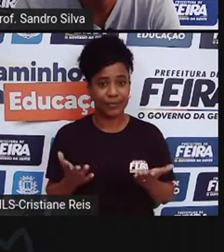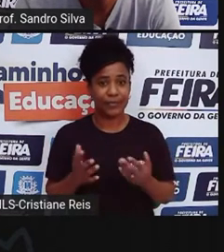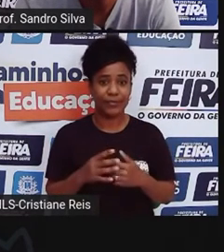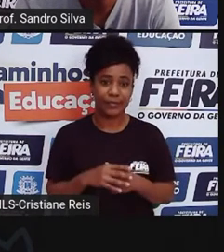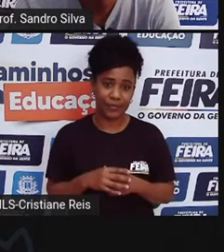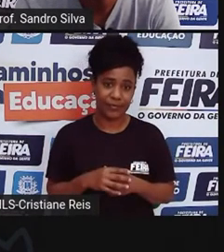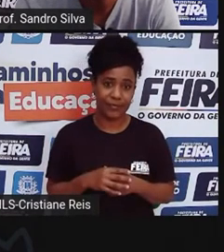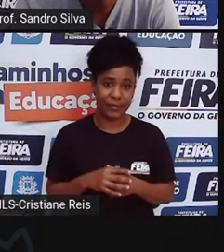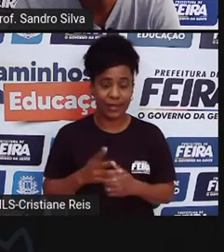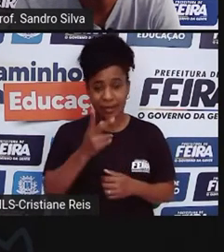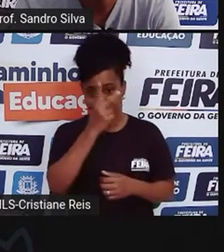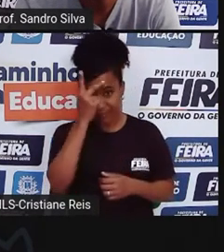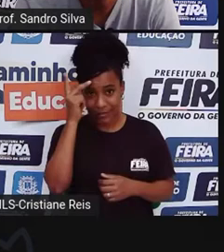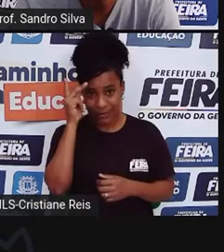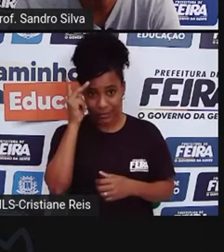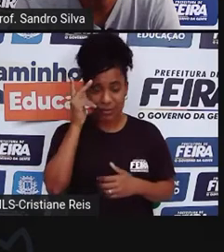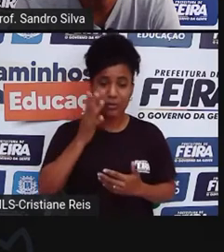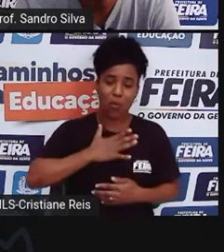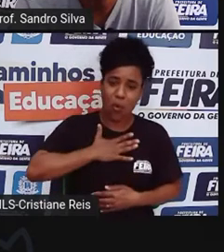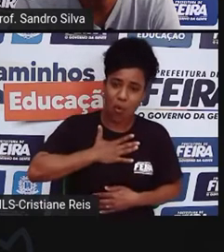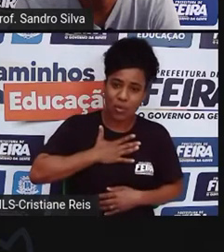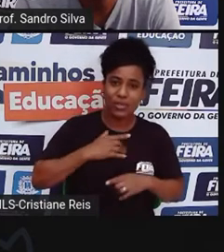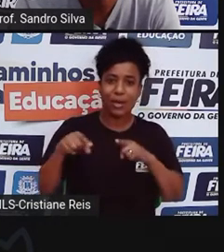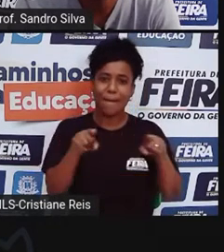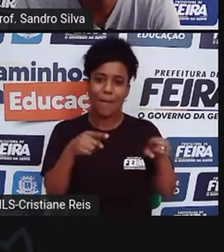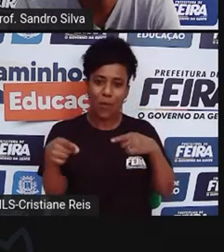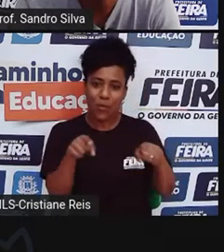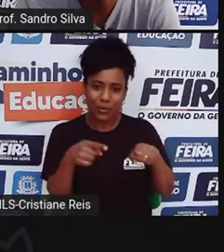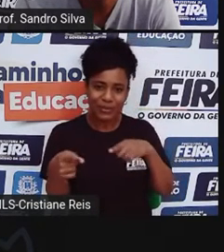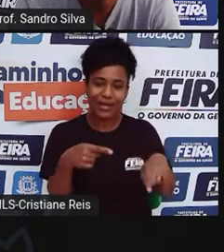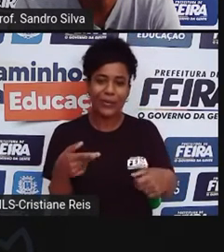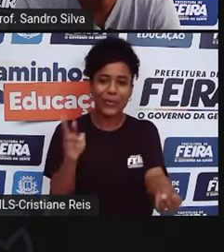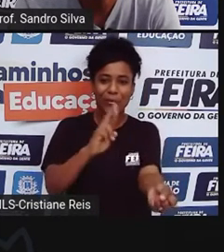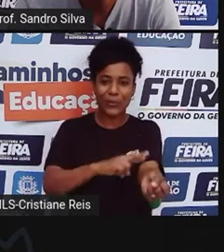As pessoas elas têm estilos musicais diferentes, né? Então, assim,